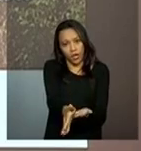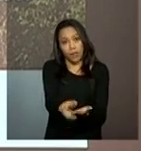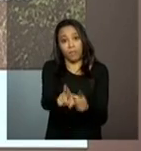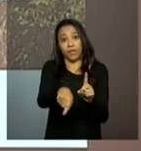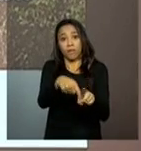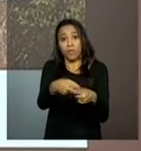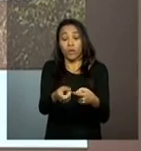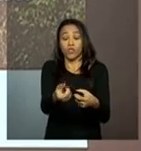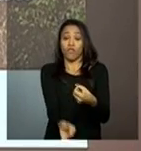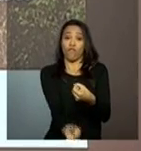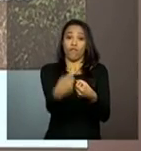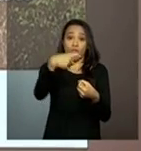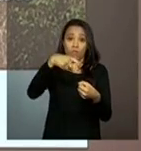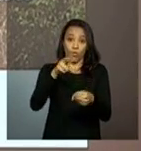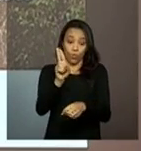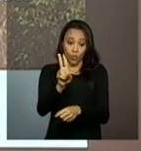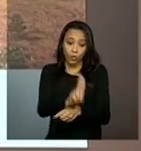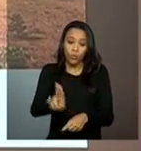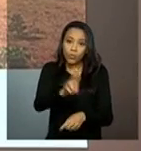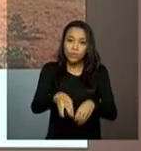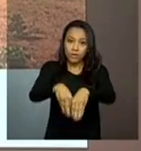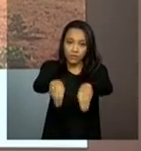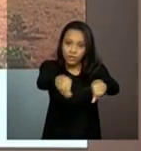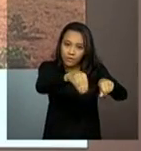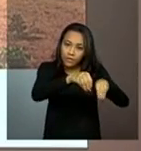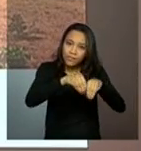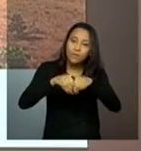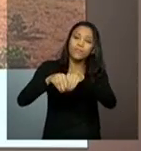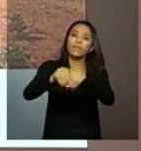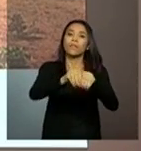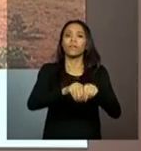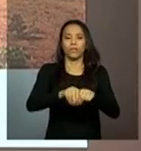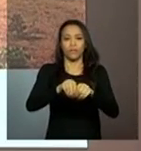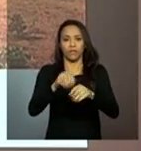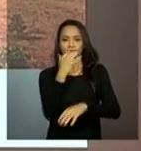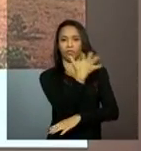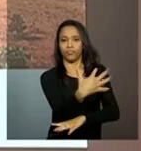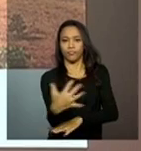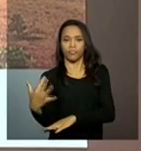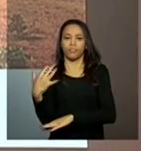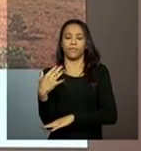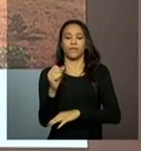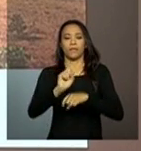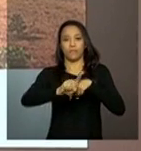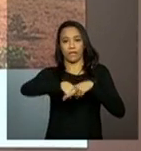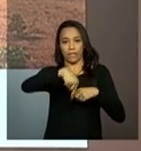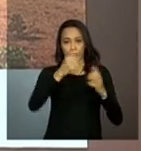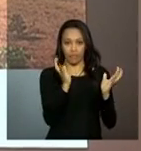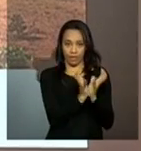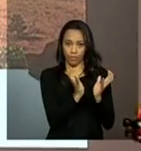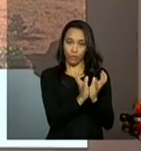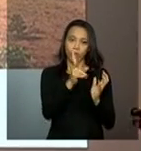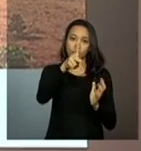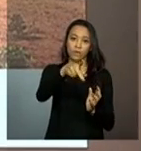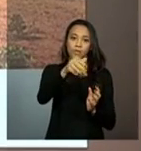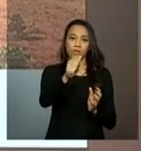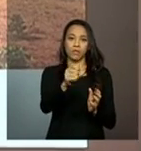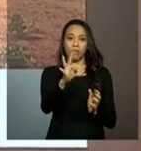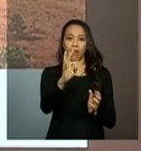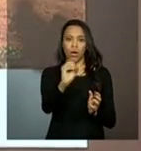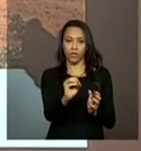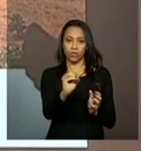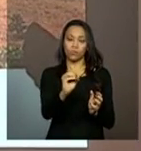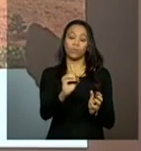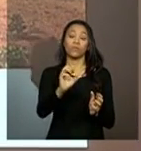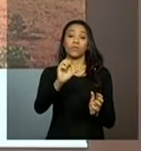regeneração, com a presença mais forte de vegetação nativa. Pasto com solo exposto, aqui é um caso extremo